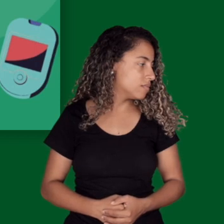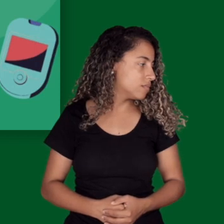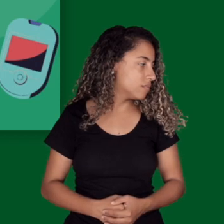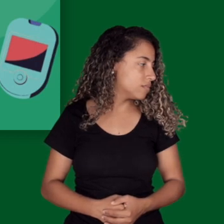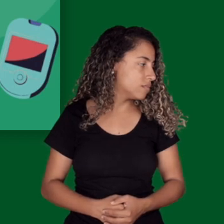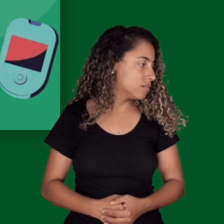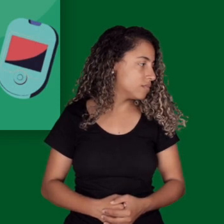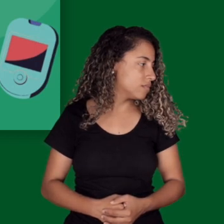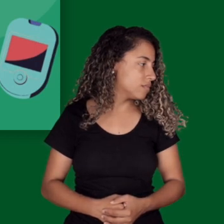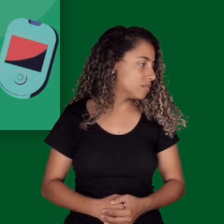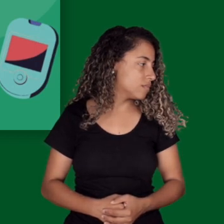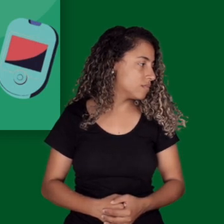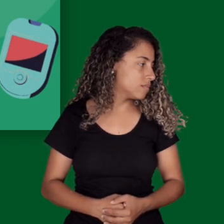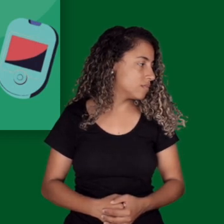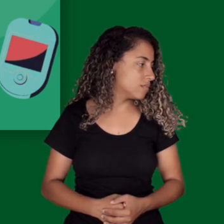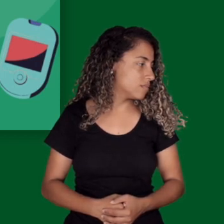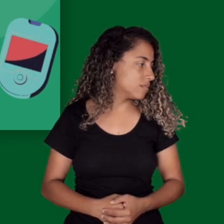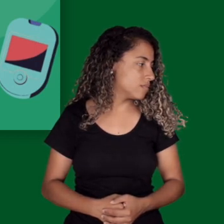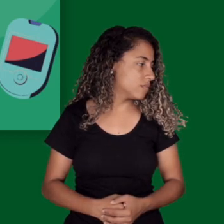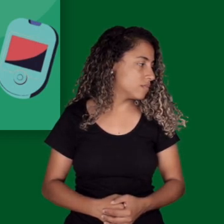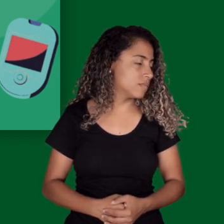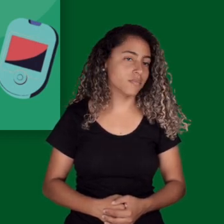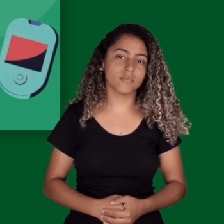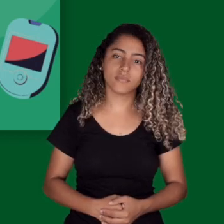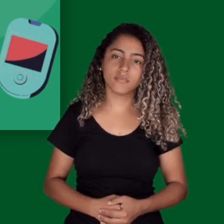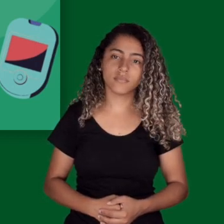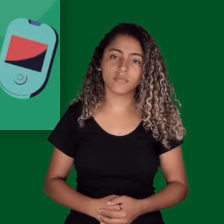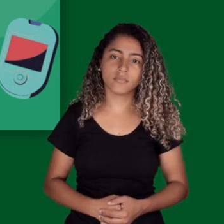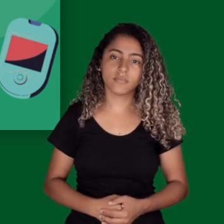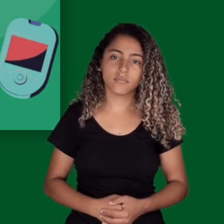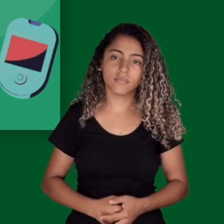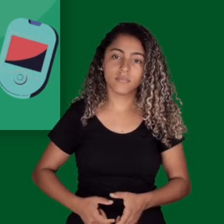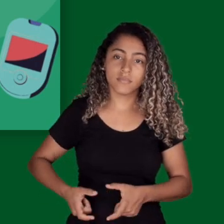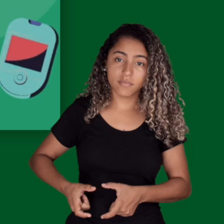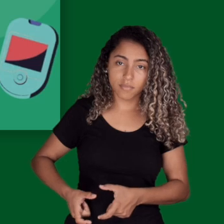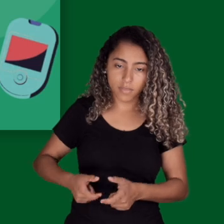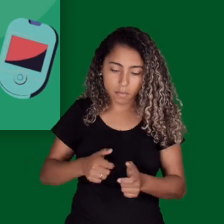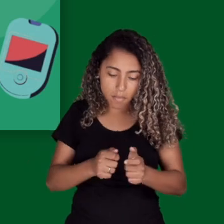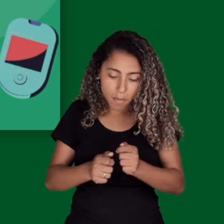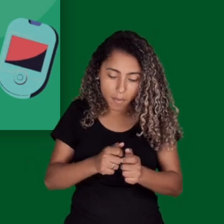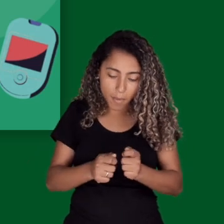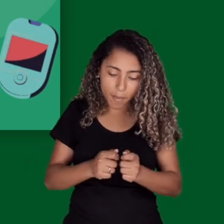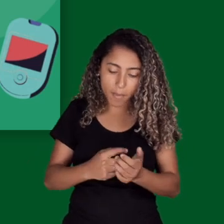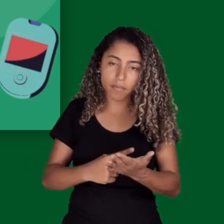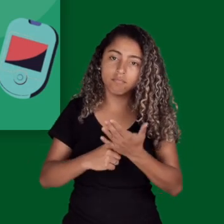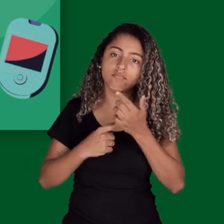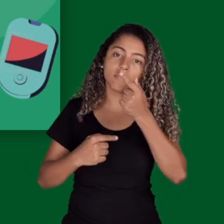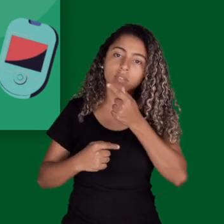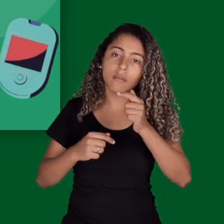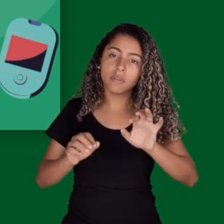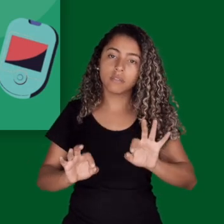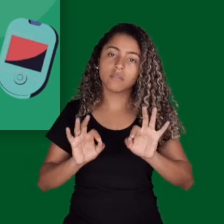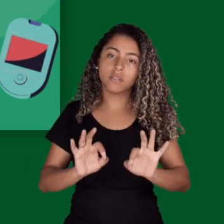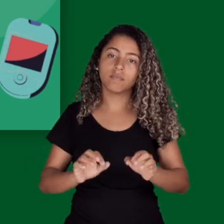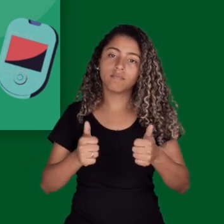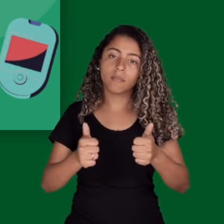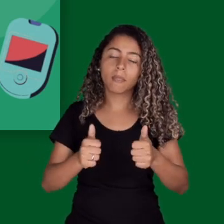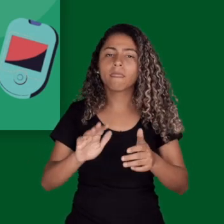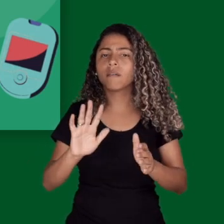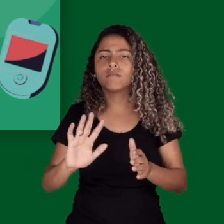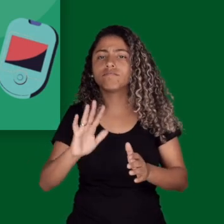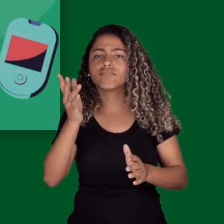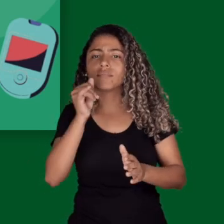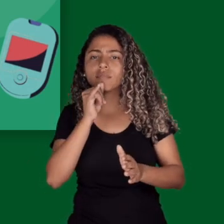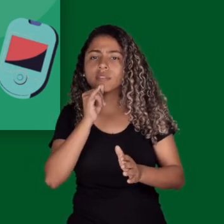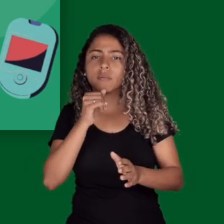aplicação para que essa minha glicemia ela fique no valor ideal. Se a minha glicemia tivesse no